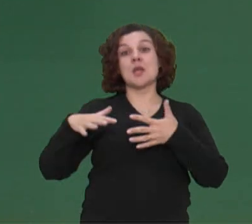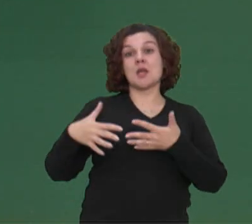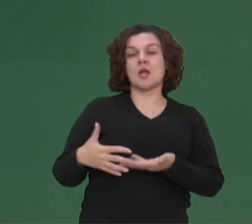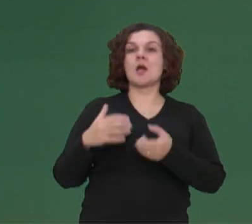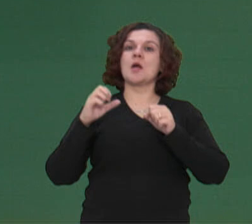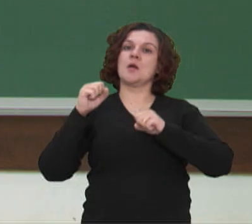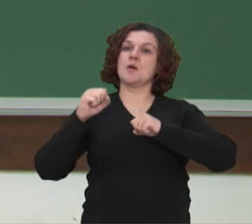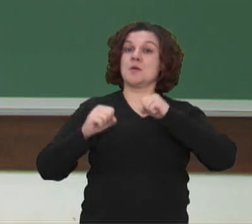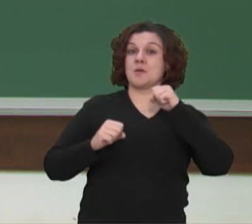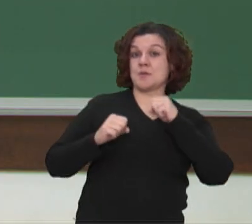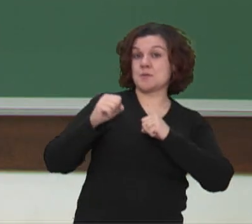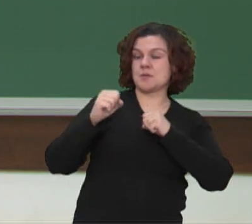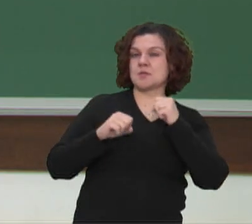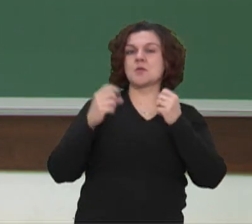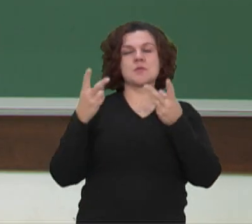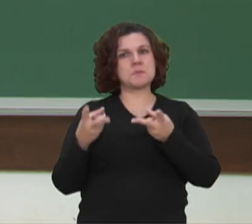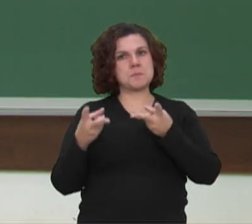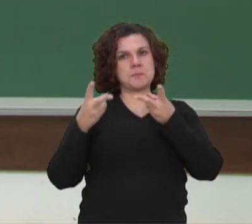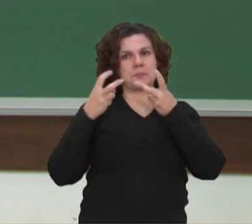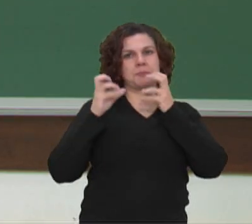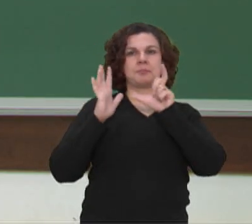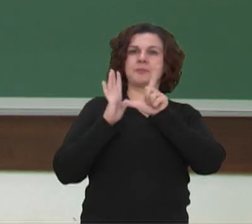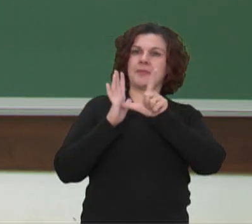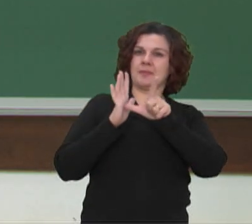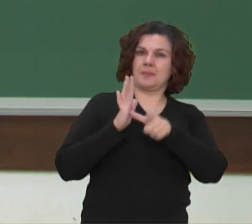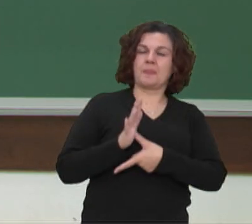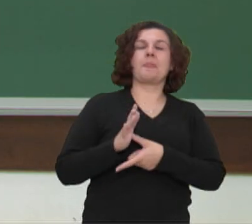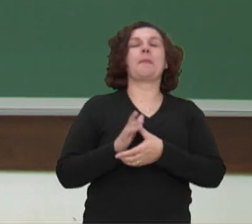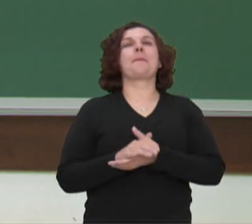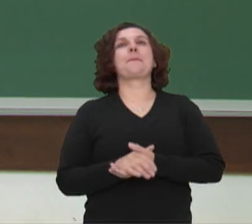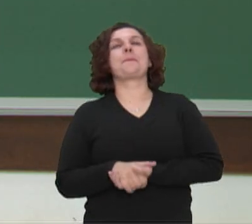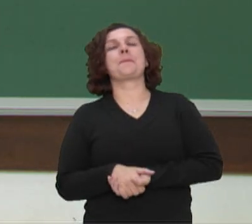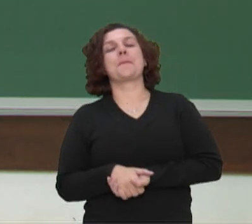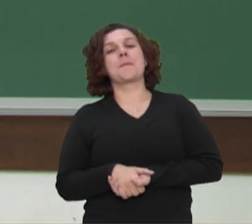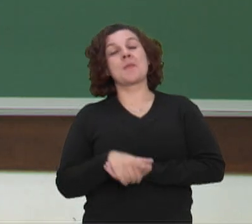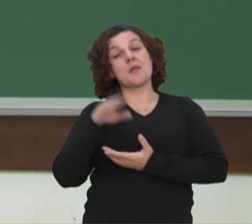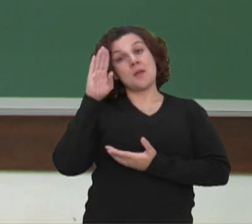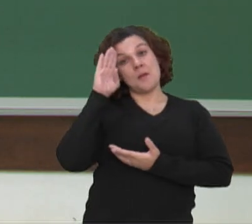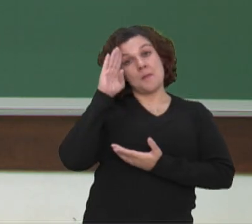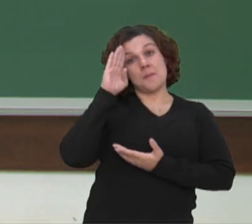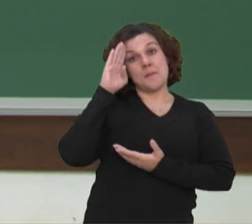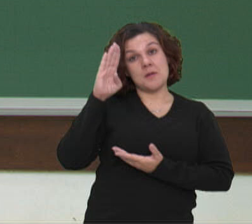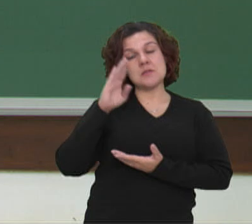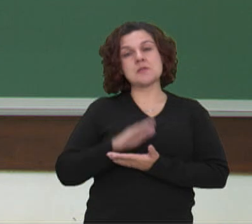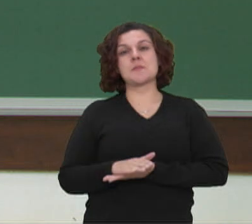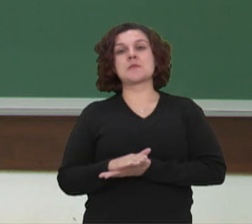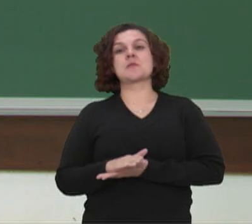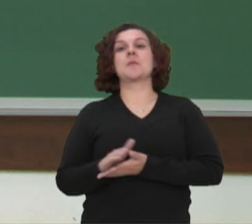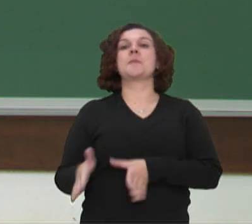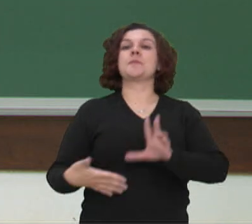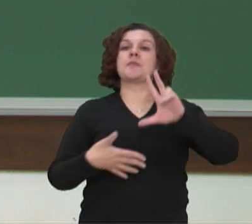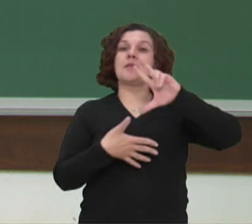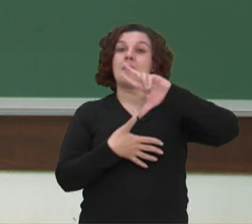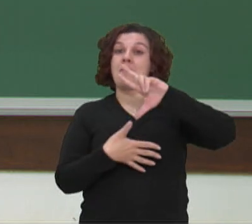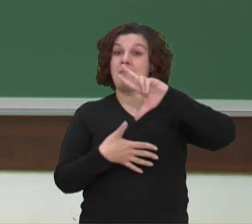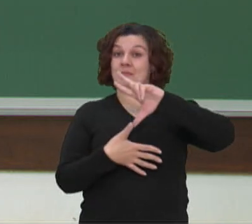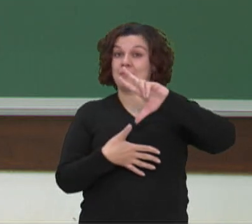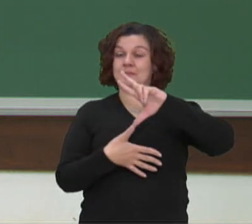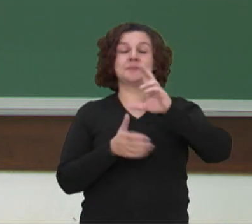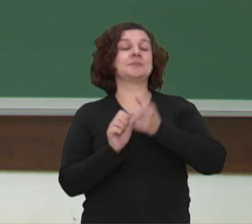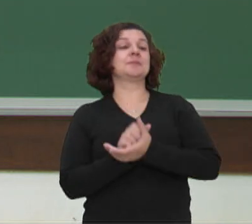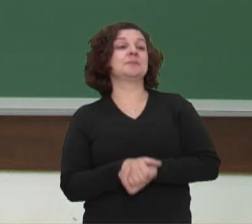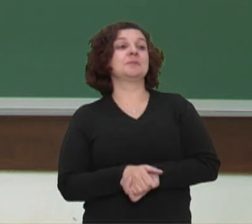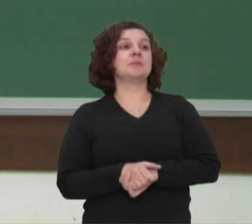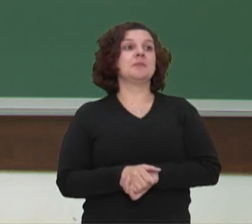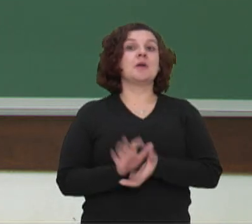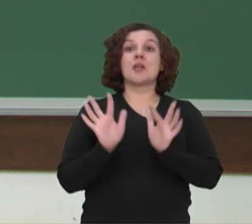industrialização também, nós vimos que foi uma industrialização tardia, sobretudo na América Latina, porém, depois